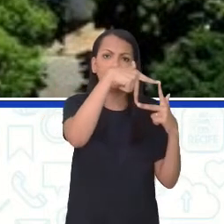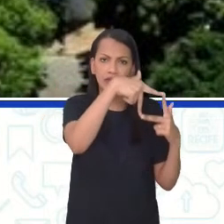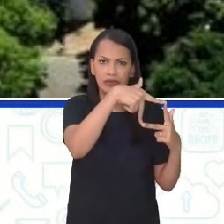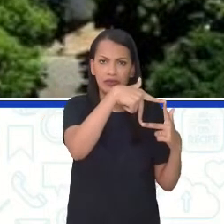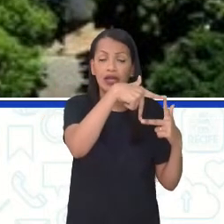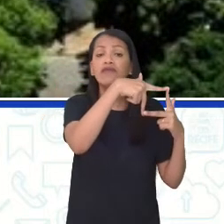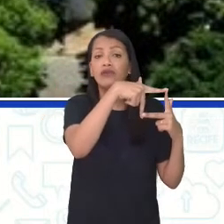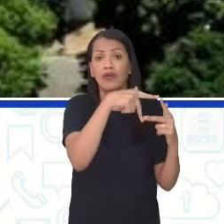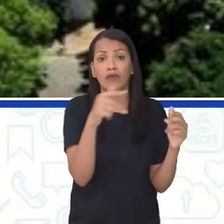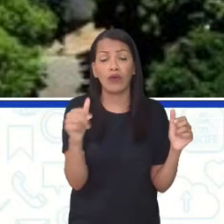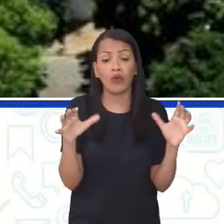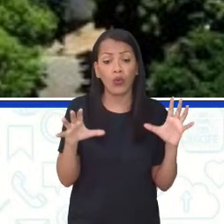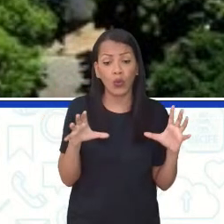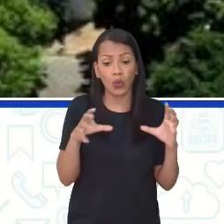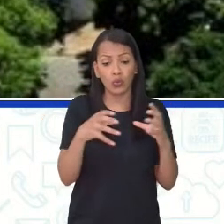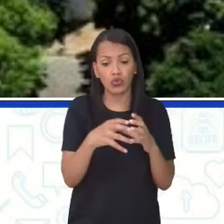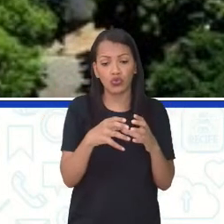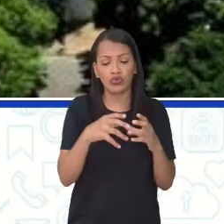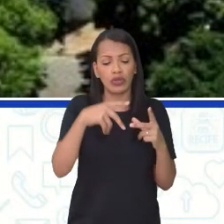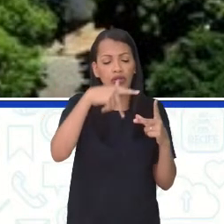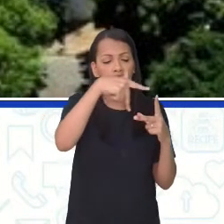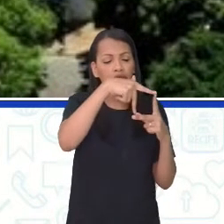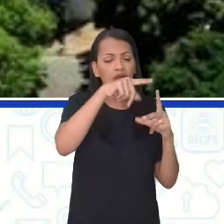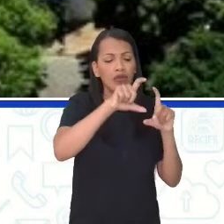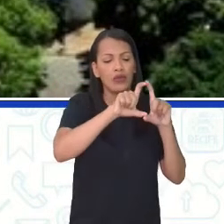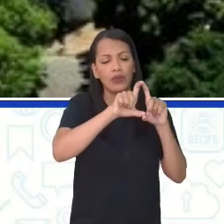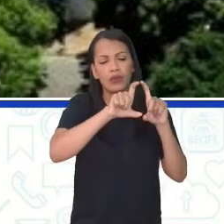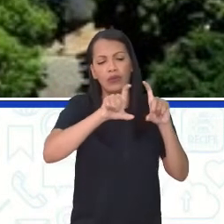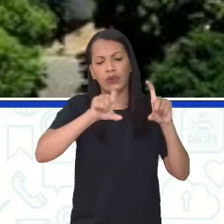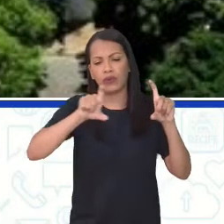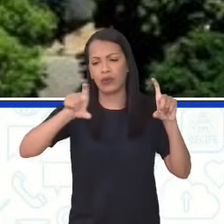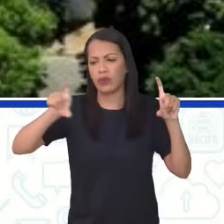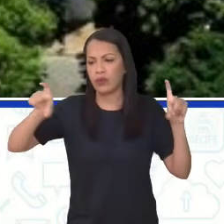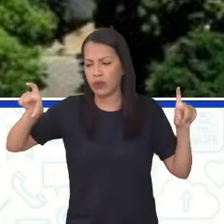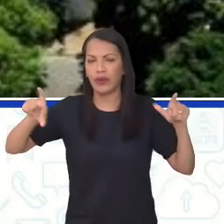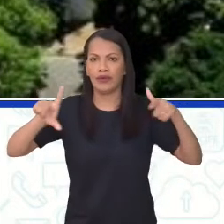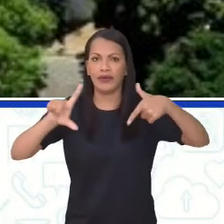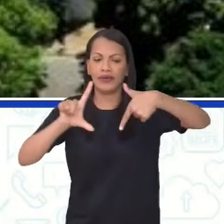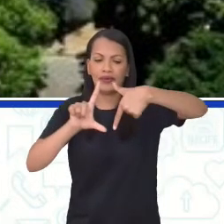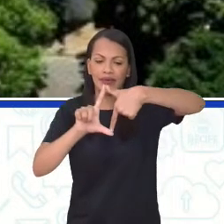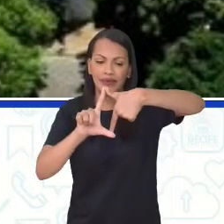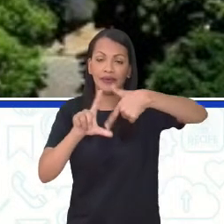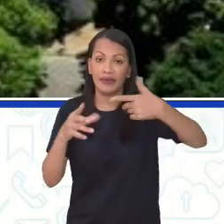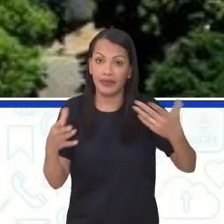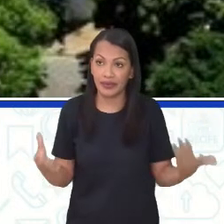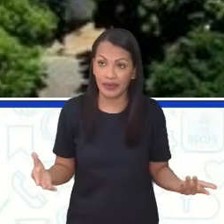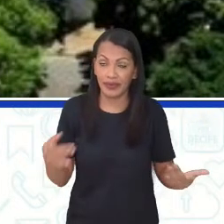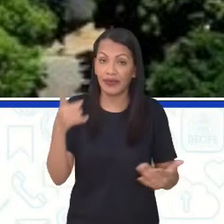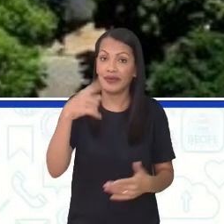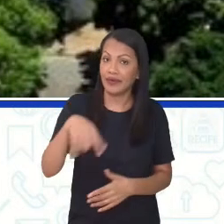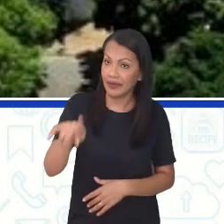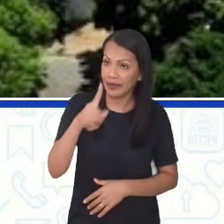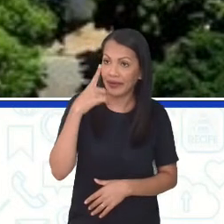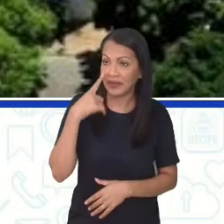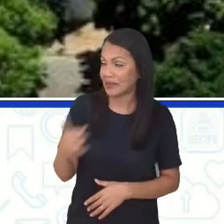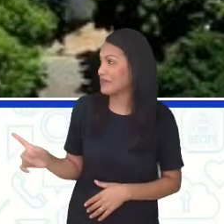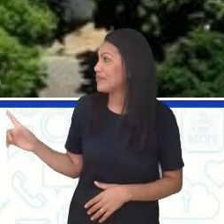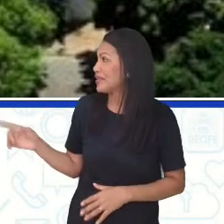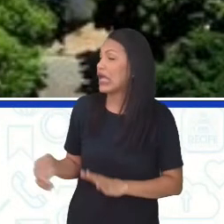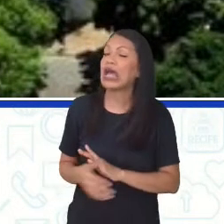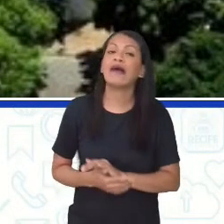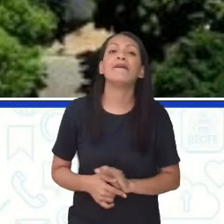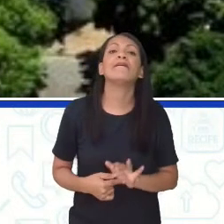de quadrados, vai me dar um belo de um retângulo, tá? Então, isso aqui é para